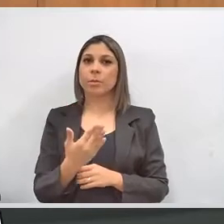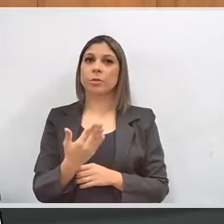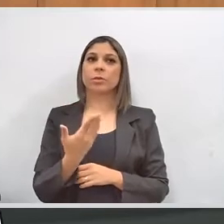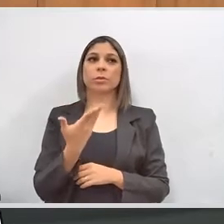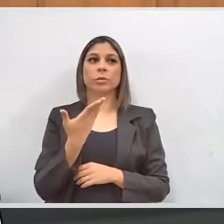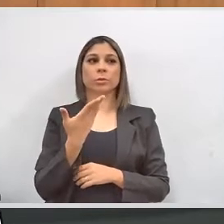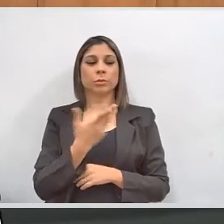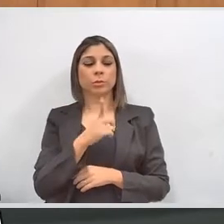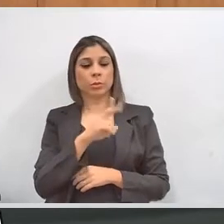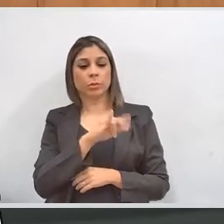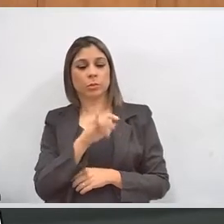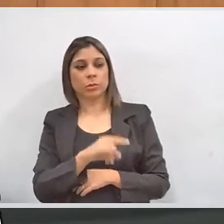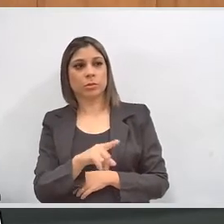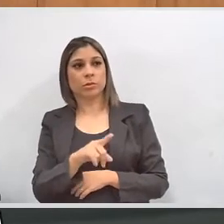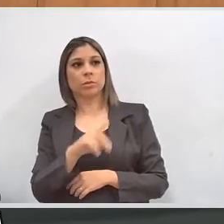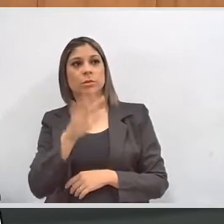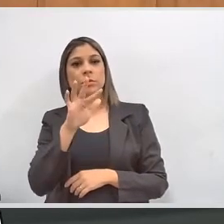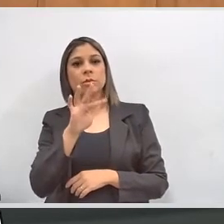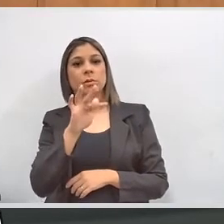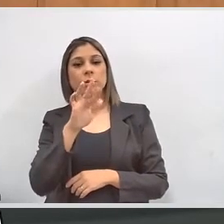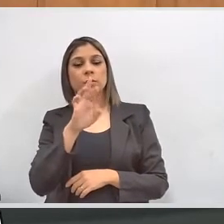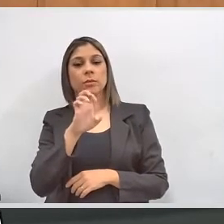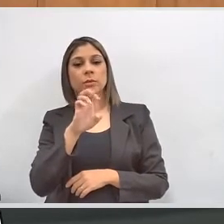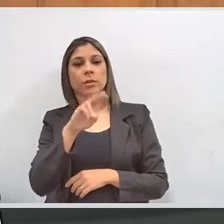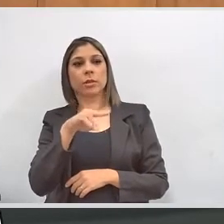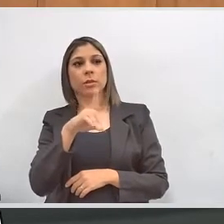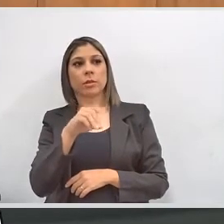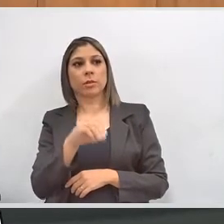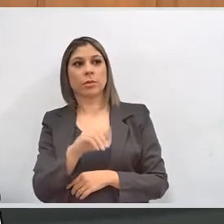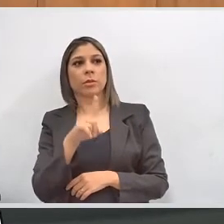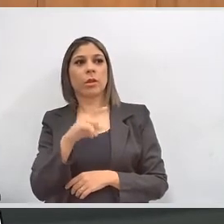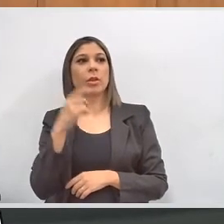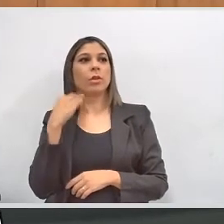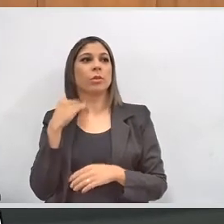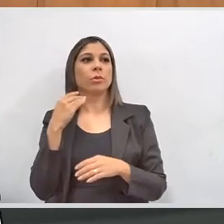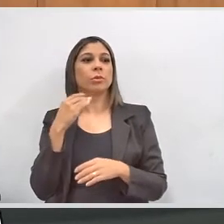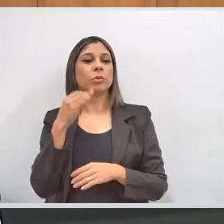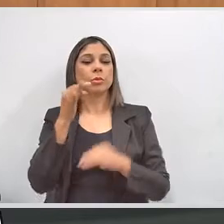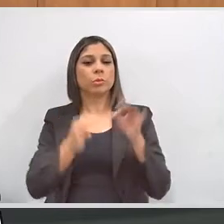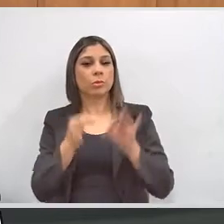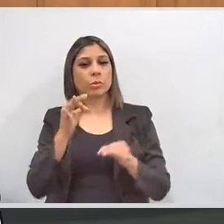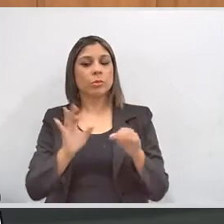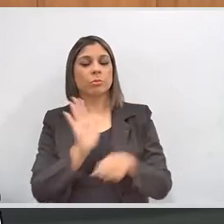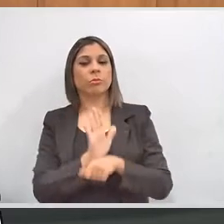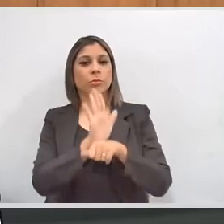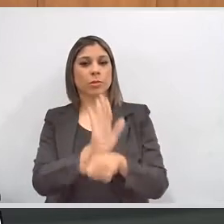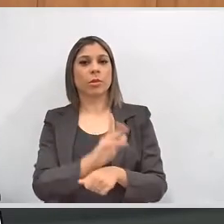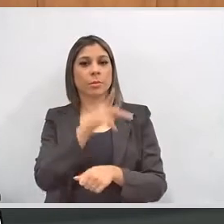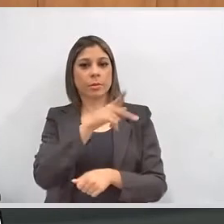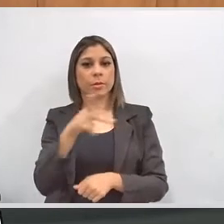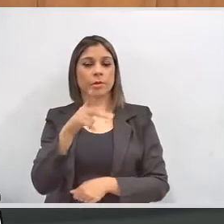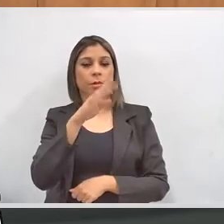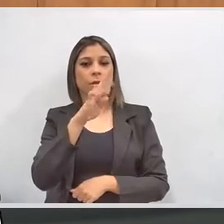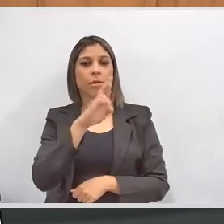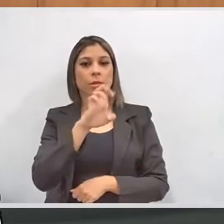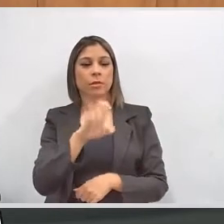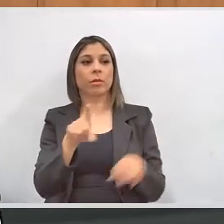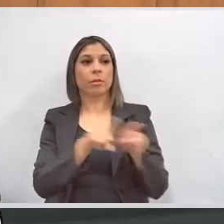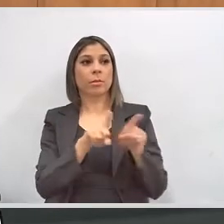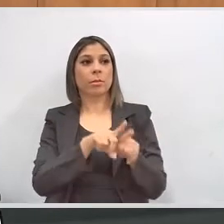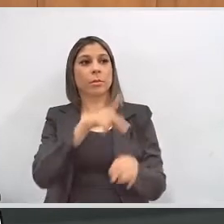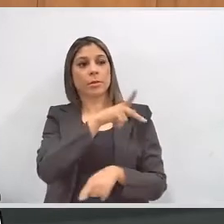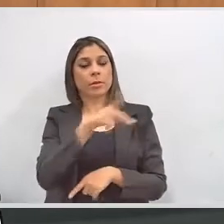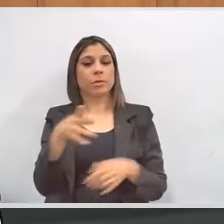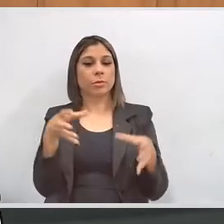pedir ao doutor Luiz Fernando de Oliveira Benfati, que é o juiz auxiliar da presidência do TRE, e é o